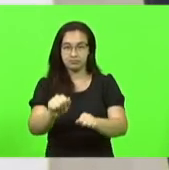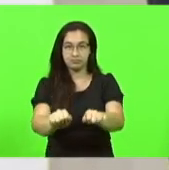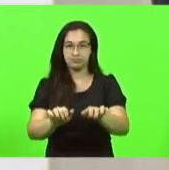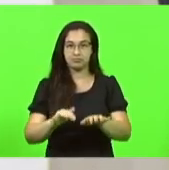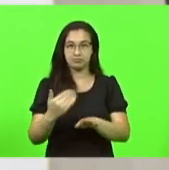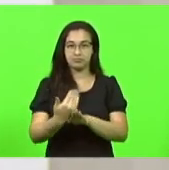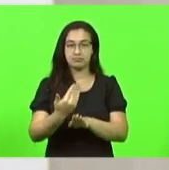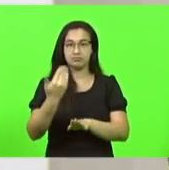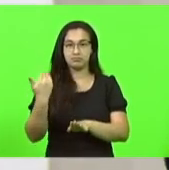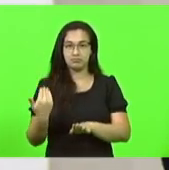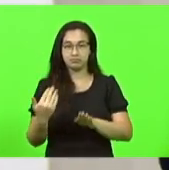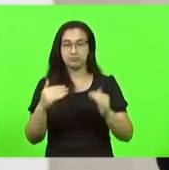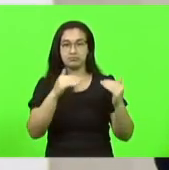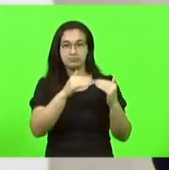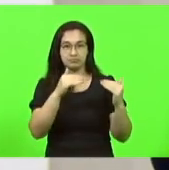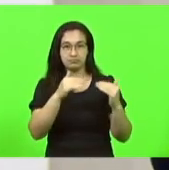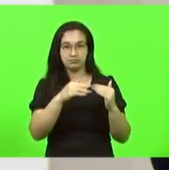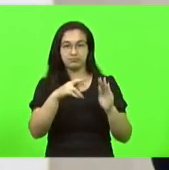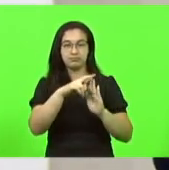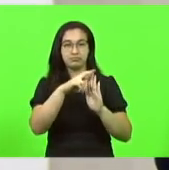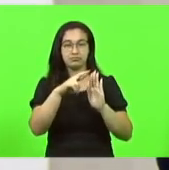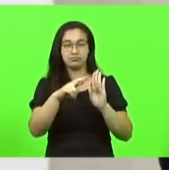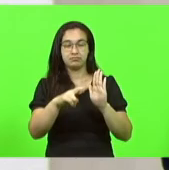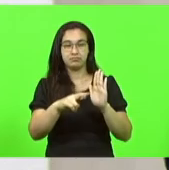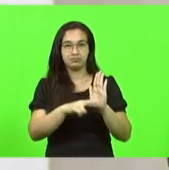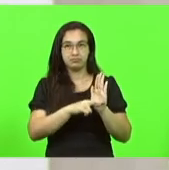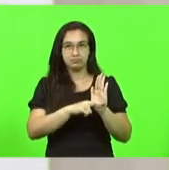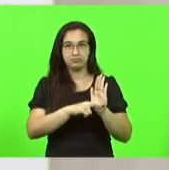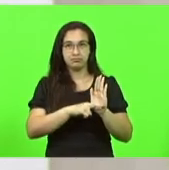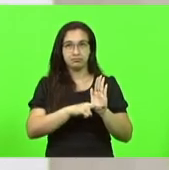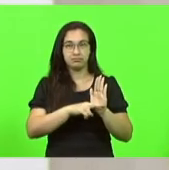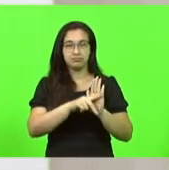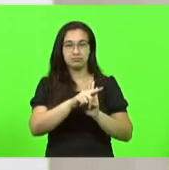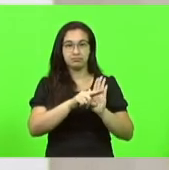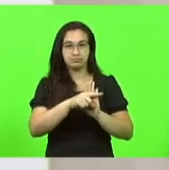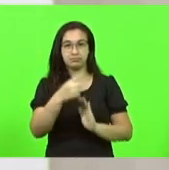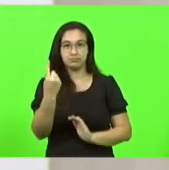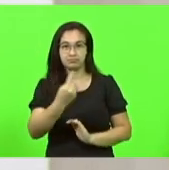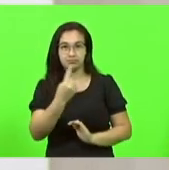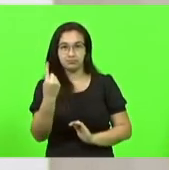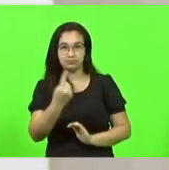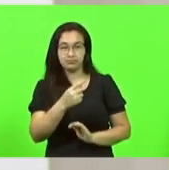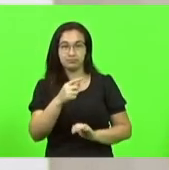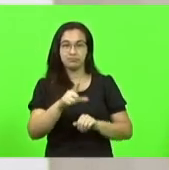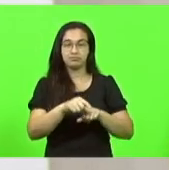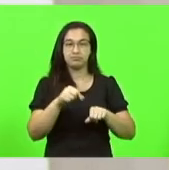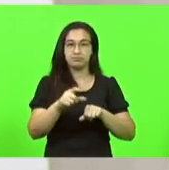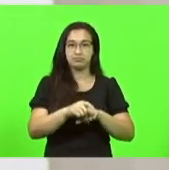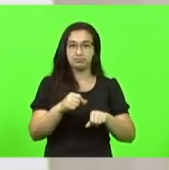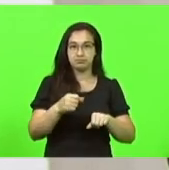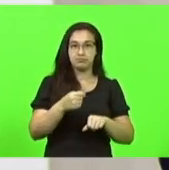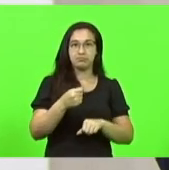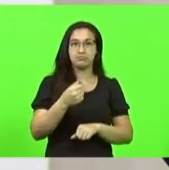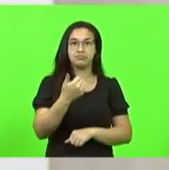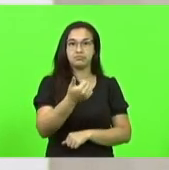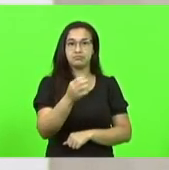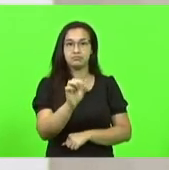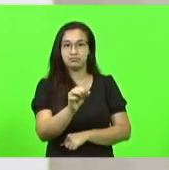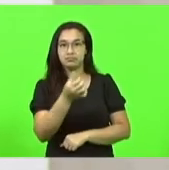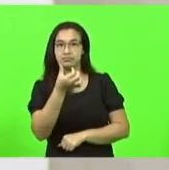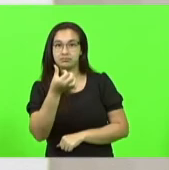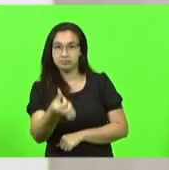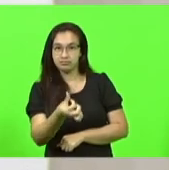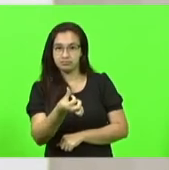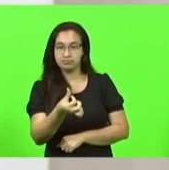anteriores, que, em consonância com o parágrafo 1º do artigo 106 do Regimento Interno, o senhor